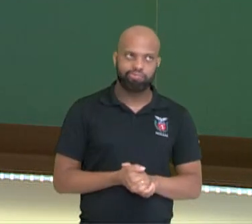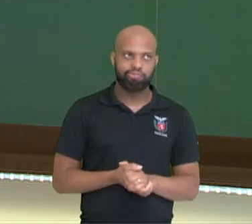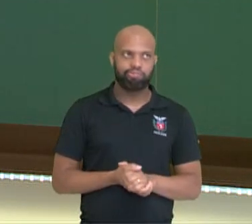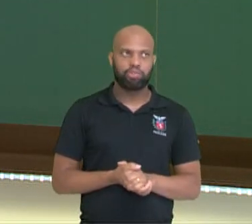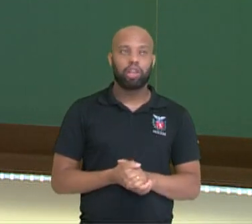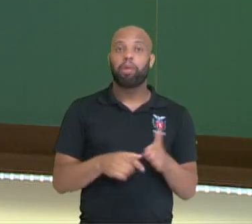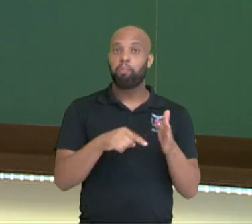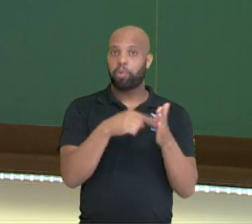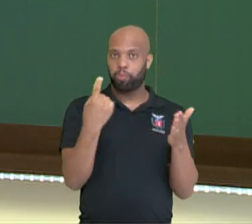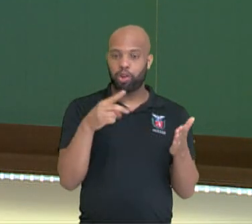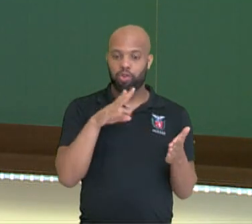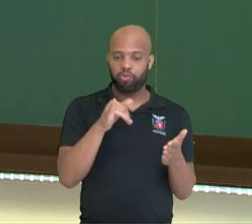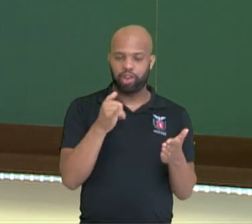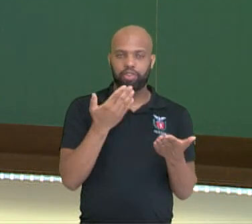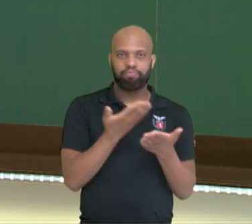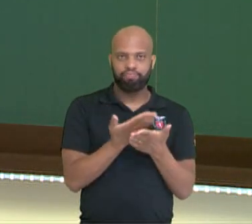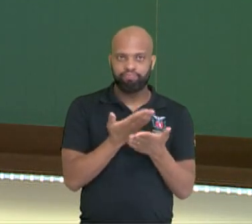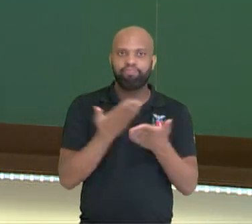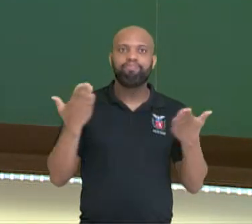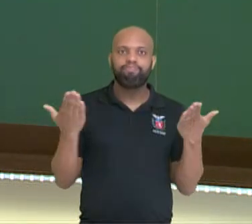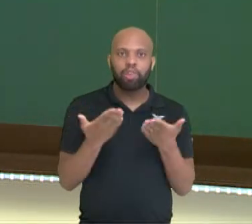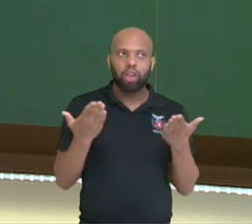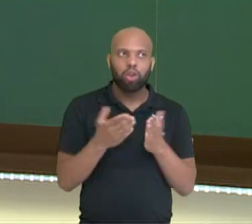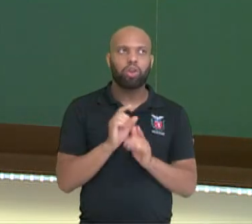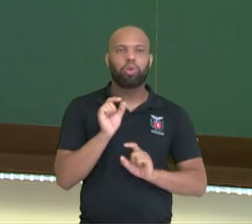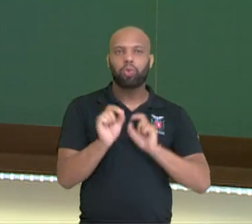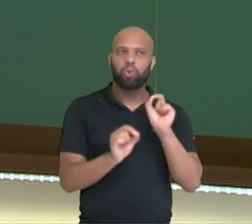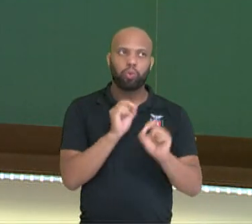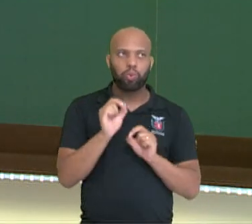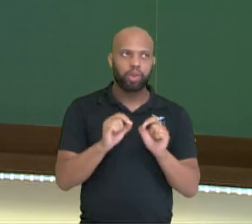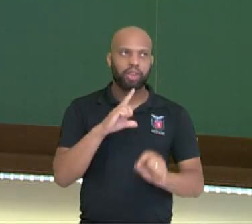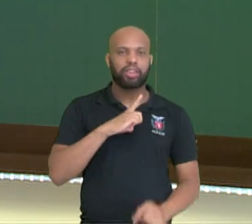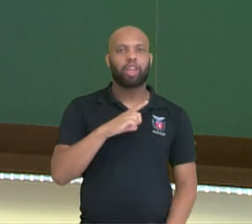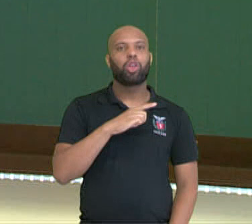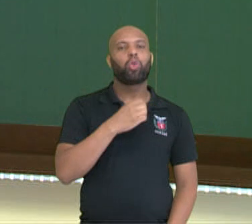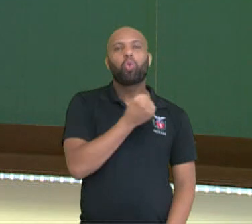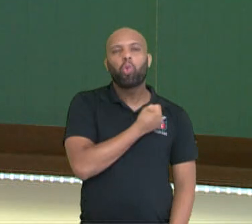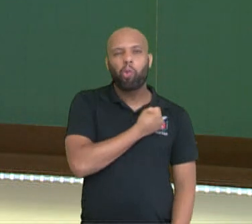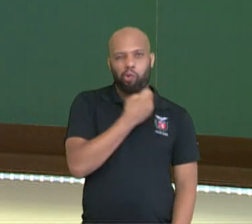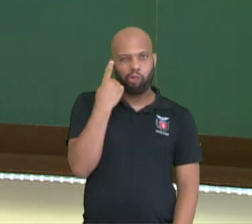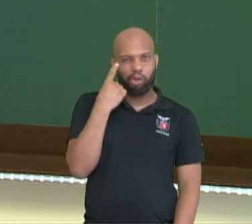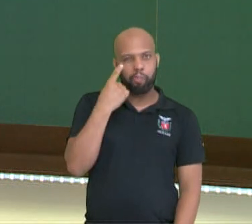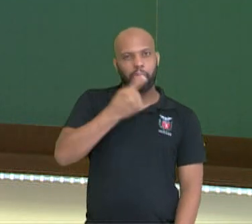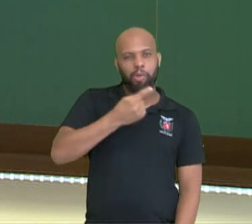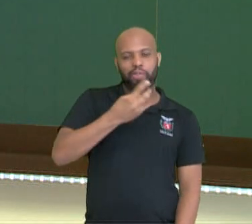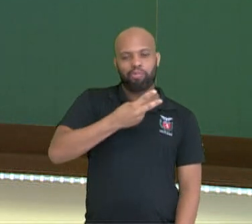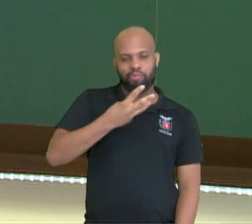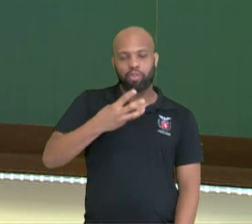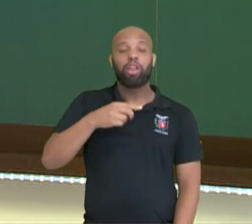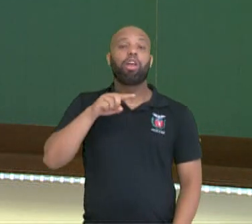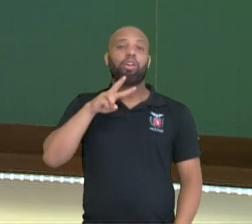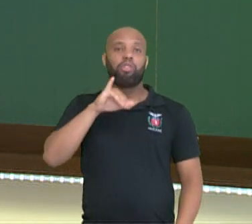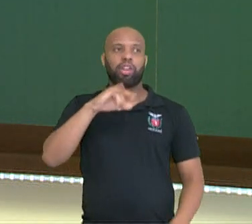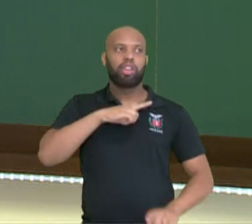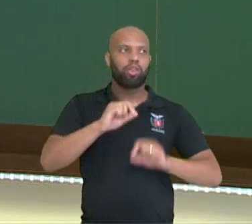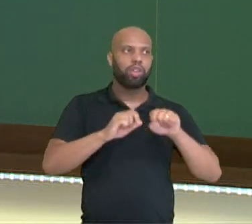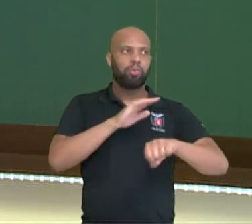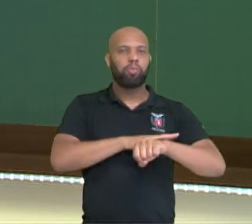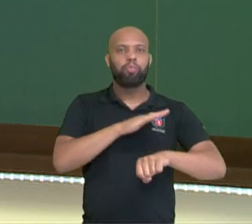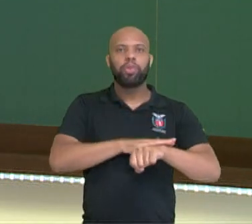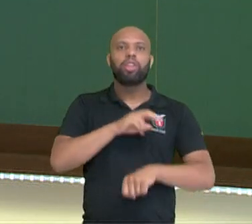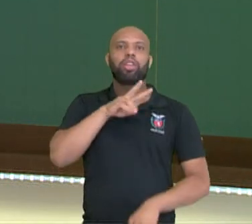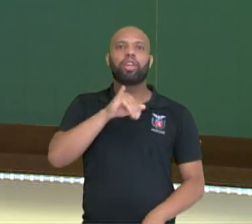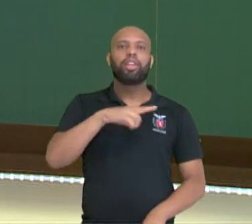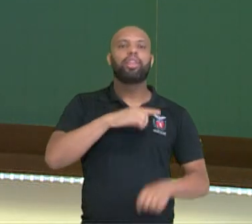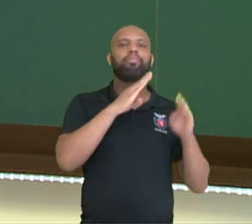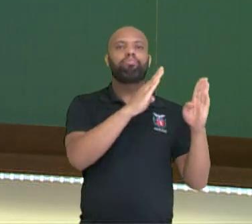lá. Primeira que a gente vai chamar, que é o primeiro tipo de base, você vê que eu estou numerando aqui, porque a gente vai chegar no momento, a gente vai ver